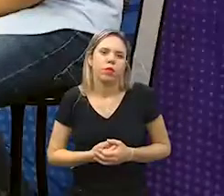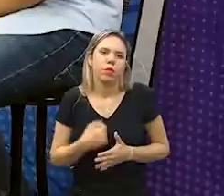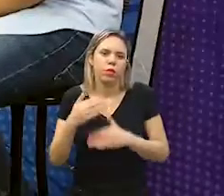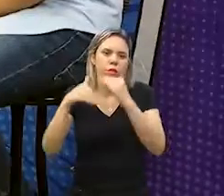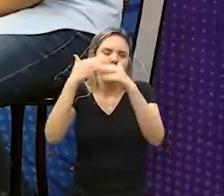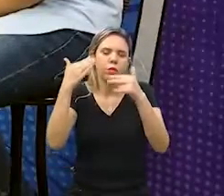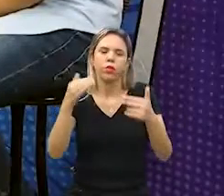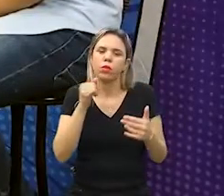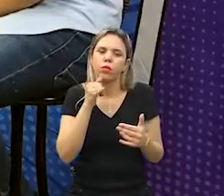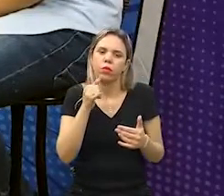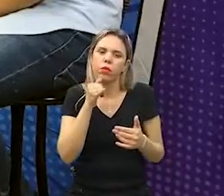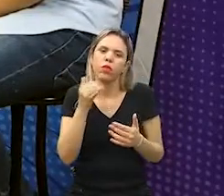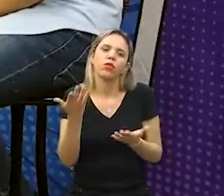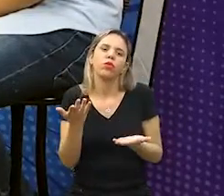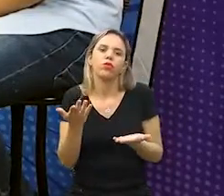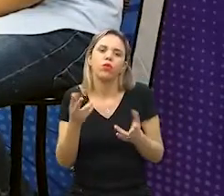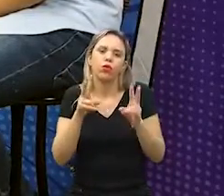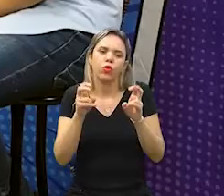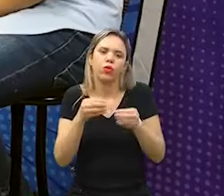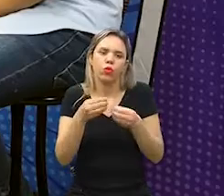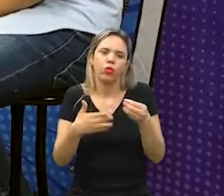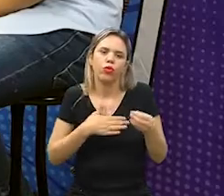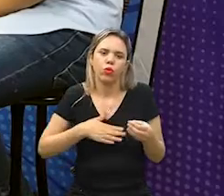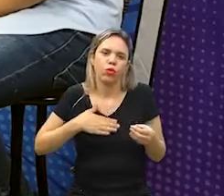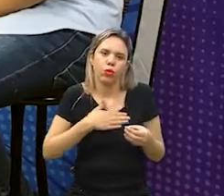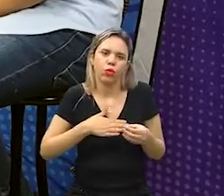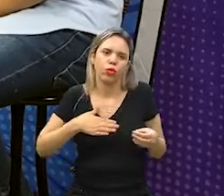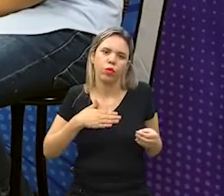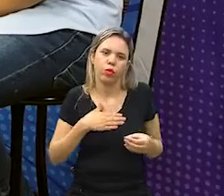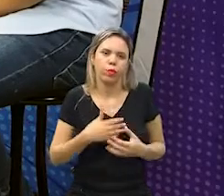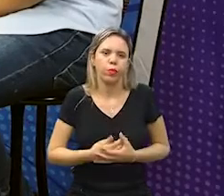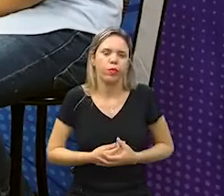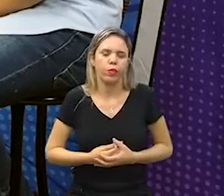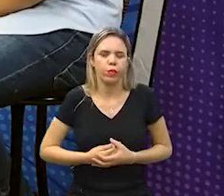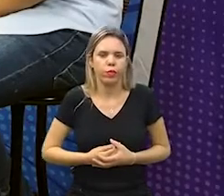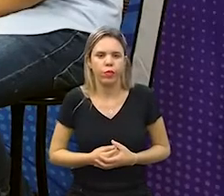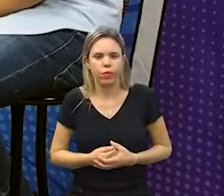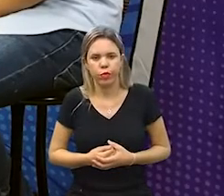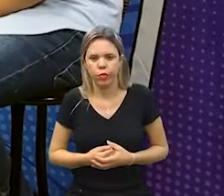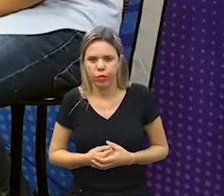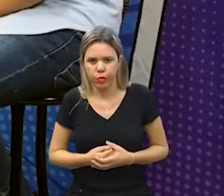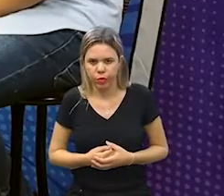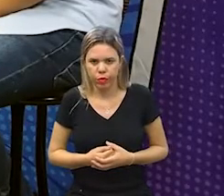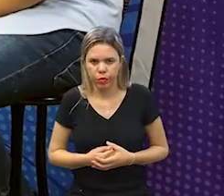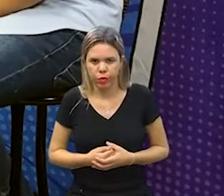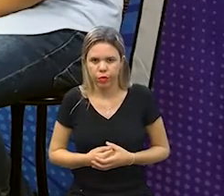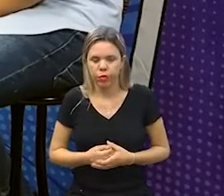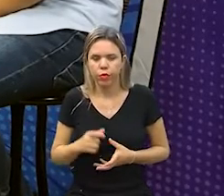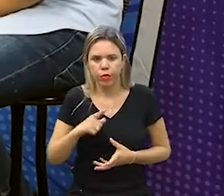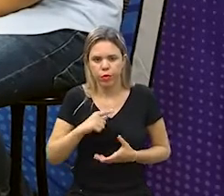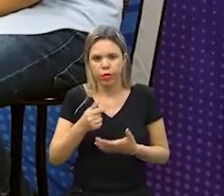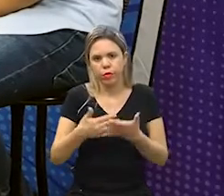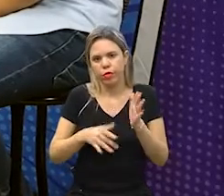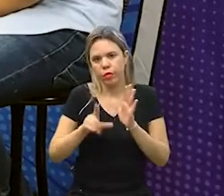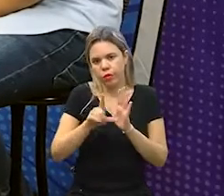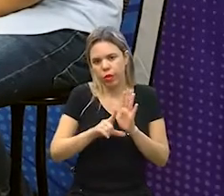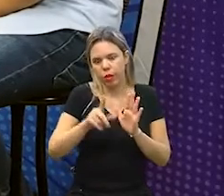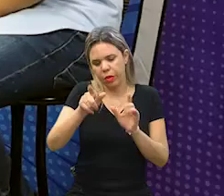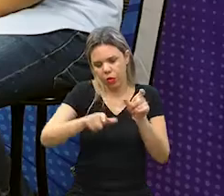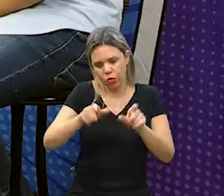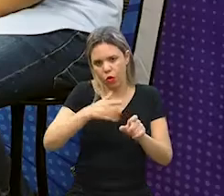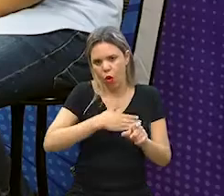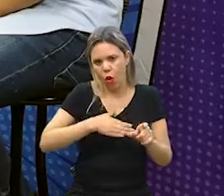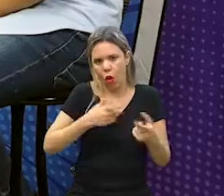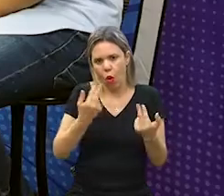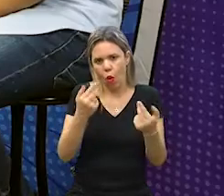para construir a trama de fundo, né? É um tema que me agrada bastante, um tema que eu gosto bastante, que também aí tem uma série de leitores fiéis que